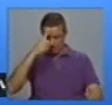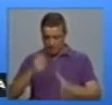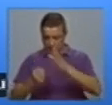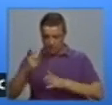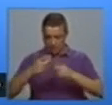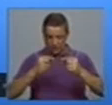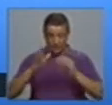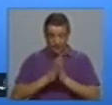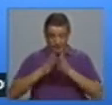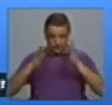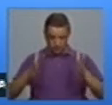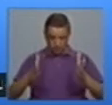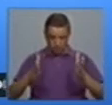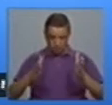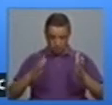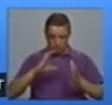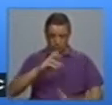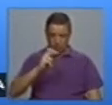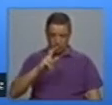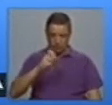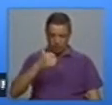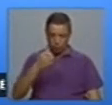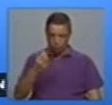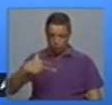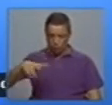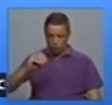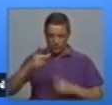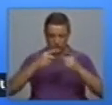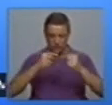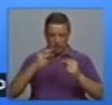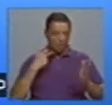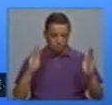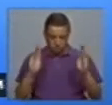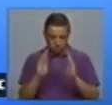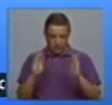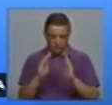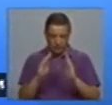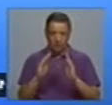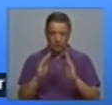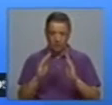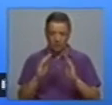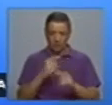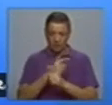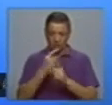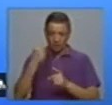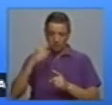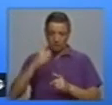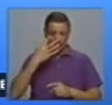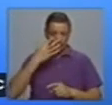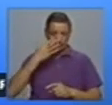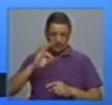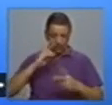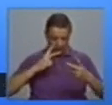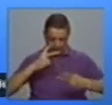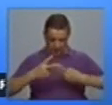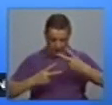grande massa e o isótopo de carbono é sobretudo criado em estrelas de pequena e média massa. E, portanto, quando tentamos analisar